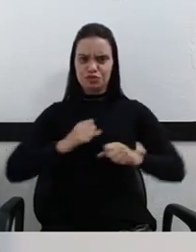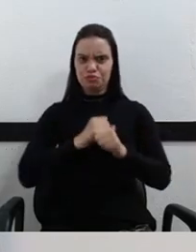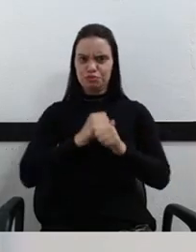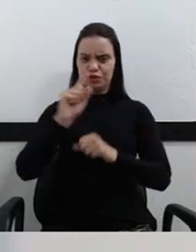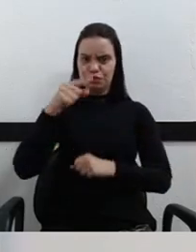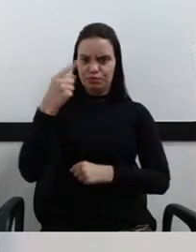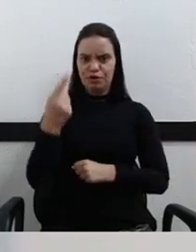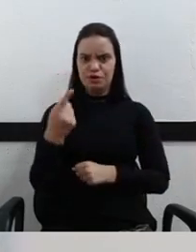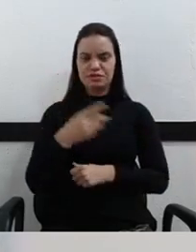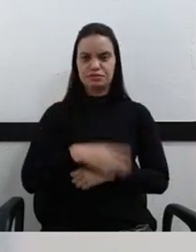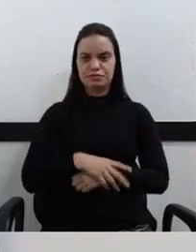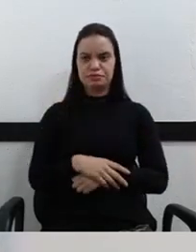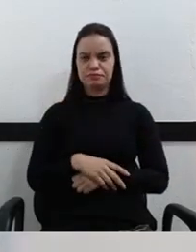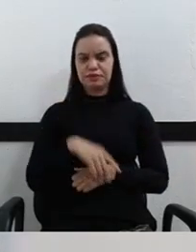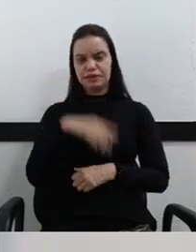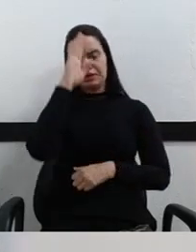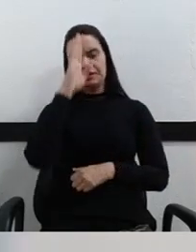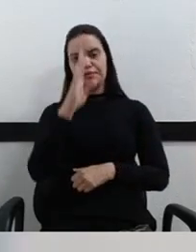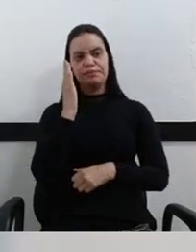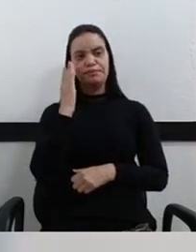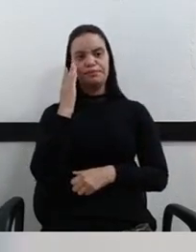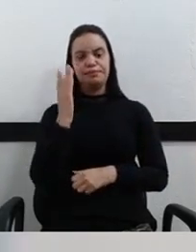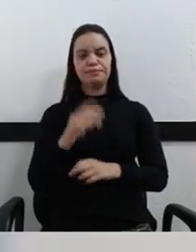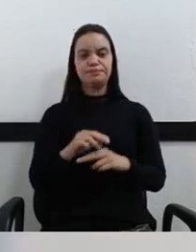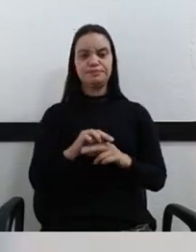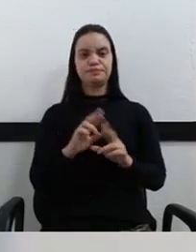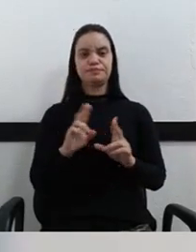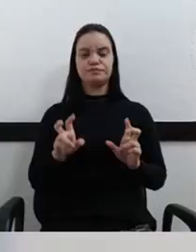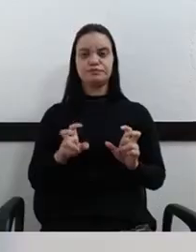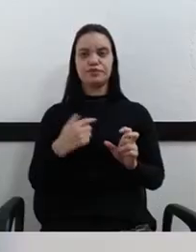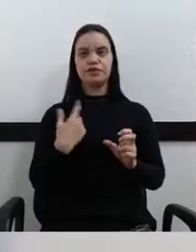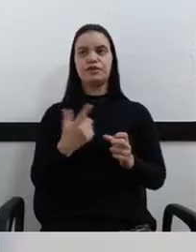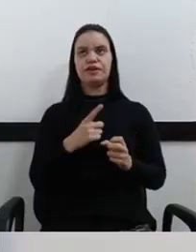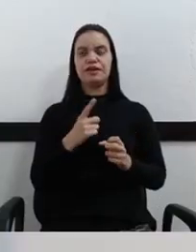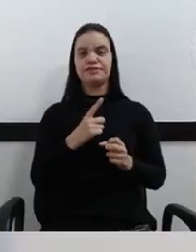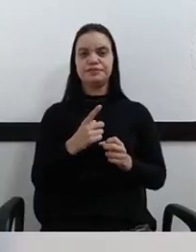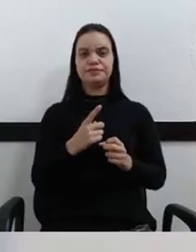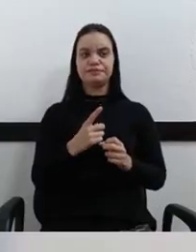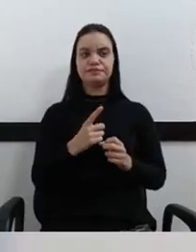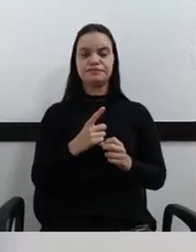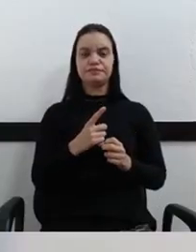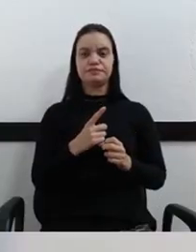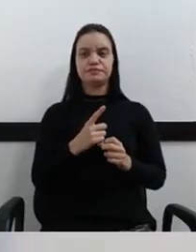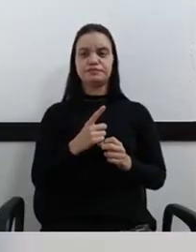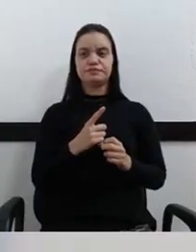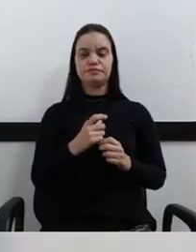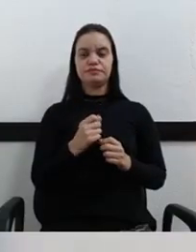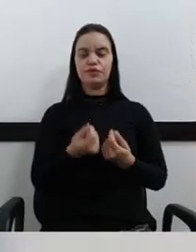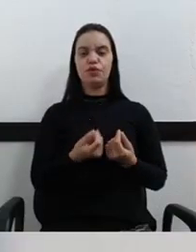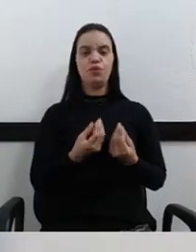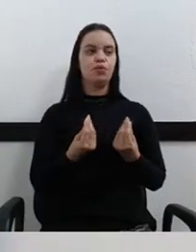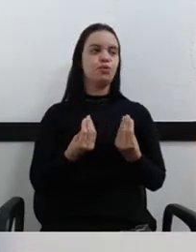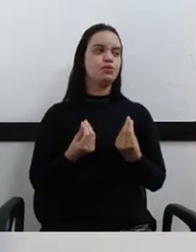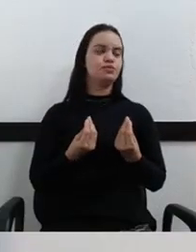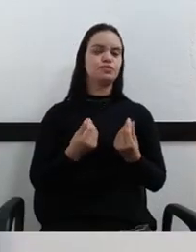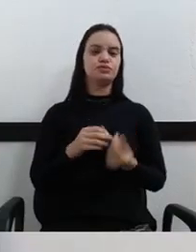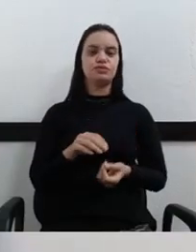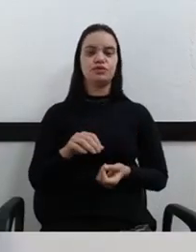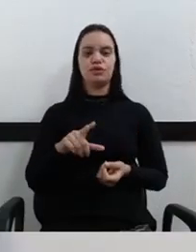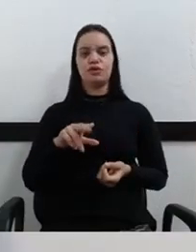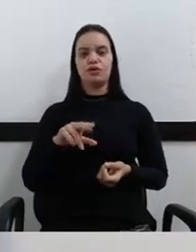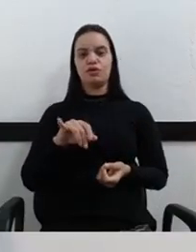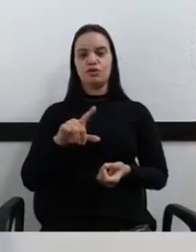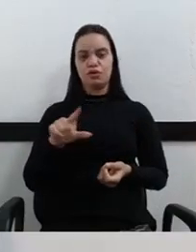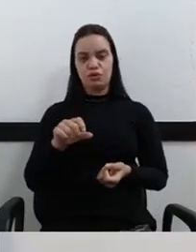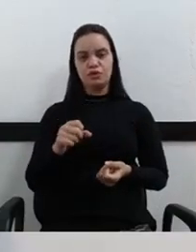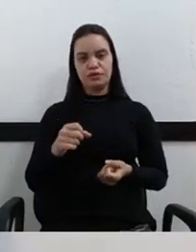vem, especialmente considerando que, enfim, a gente vai ter outras batalhas para enfrentar, né, e o Luiz Eduardo tem